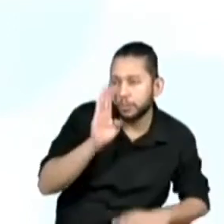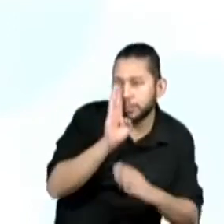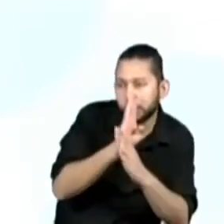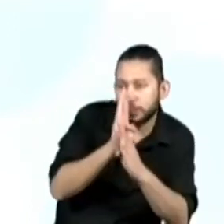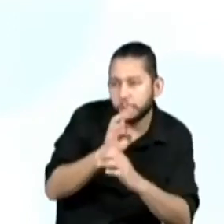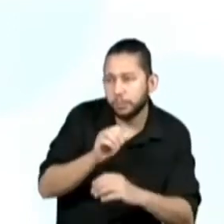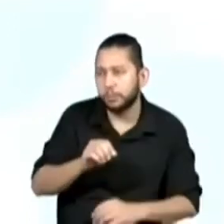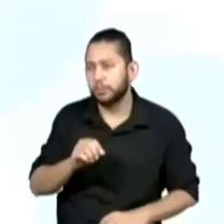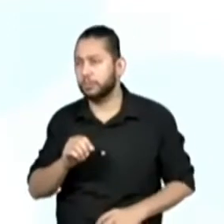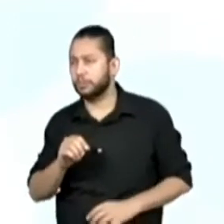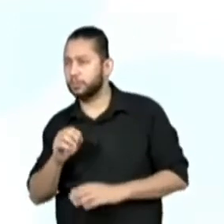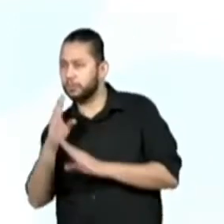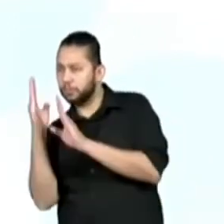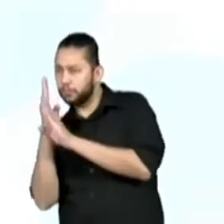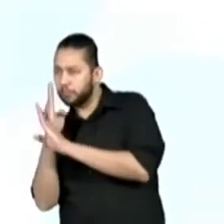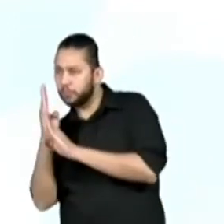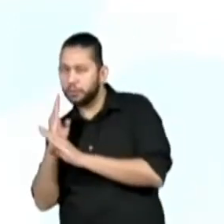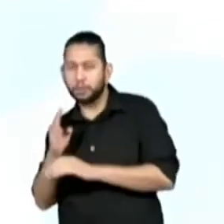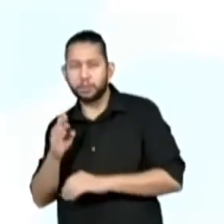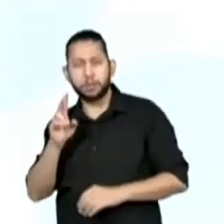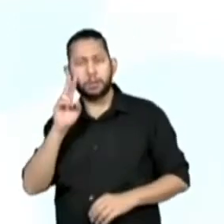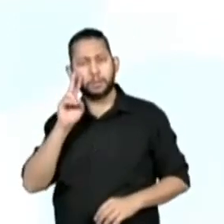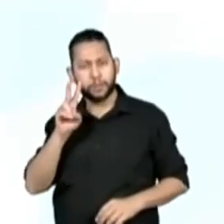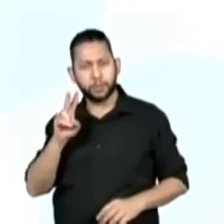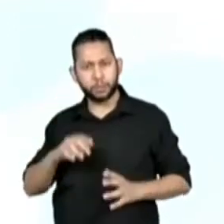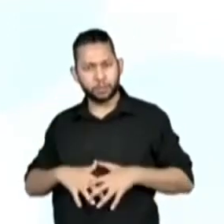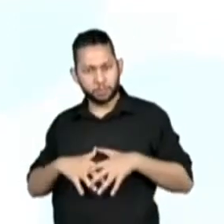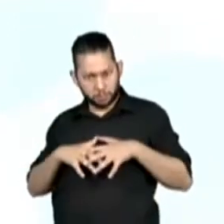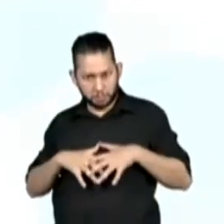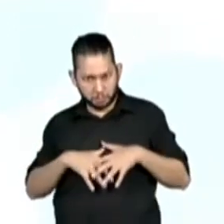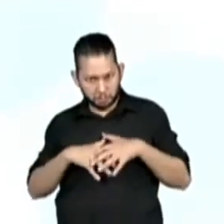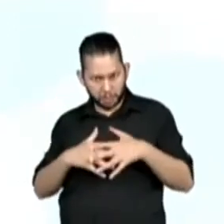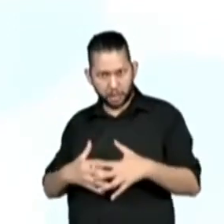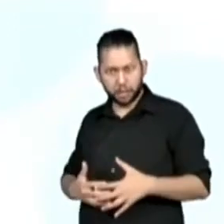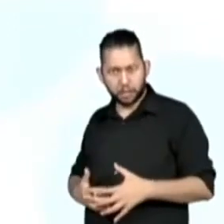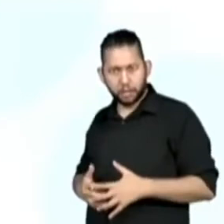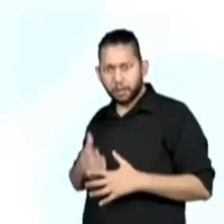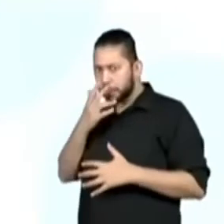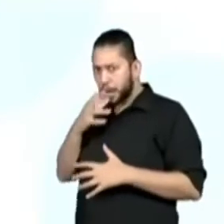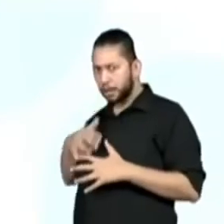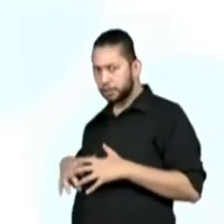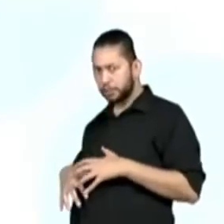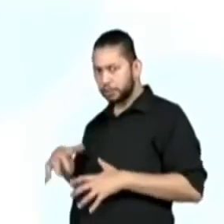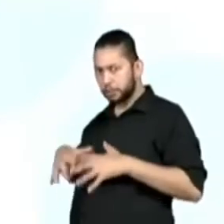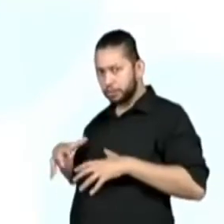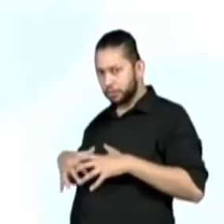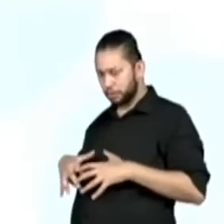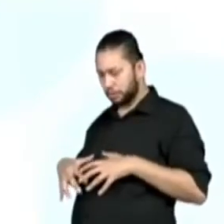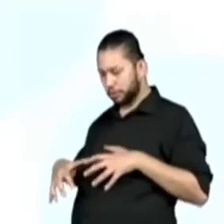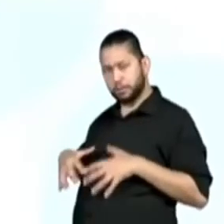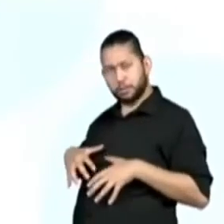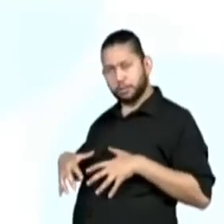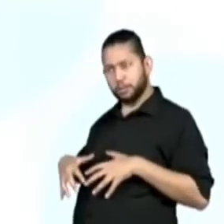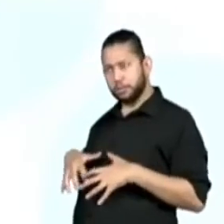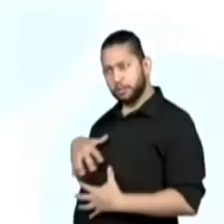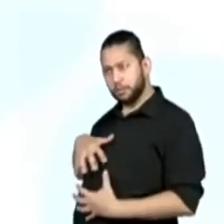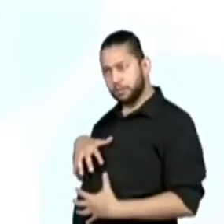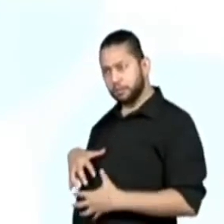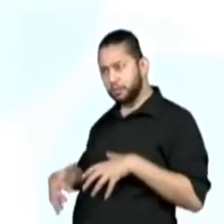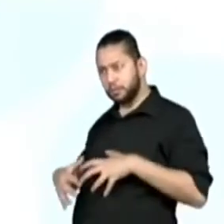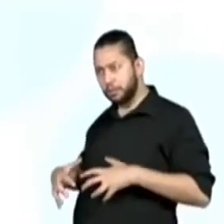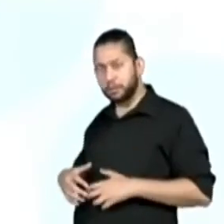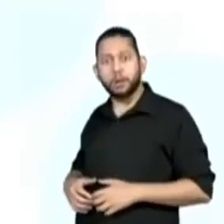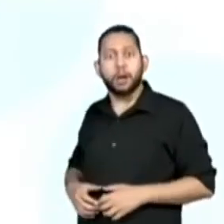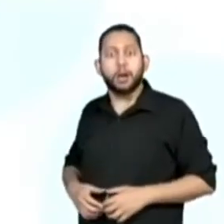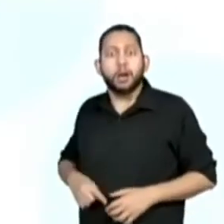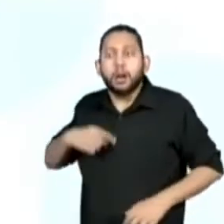que algo se mexia dentro de seu ventre enorme. Ah, Deus meu, suspirou ela, estarão